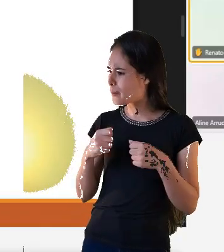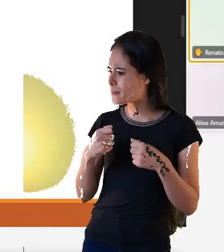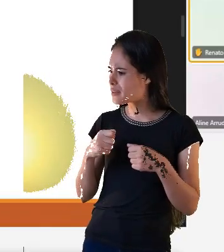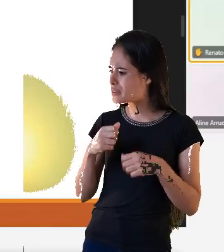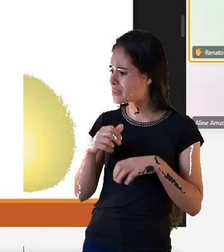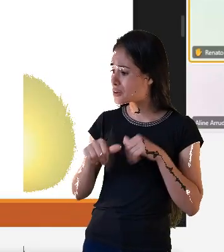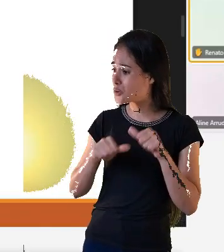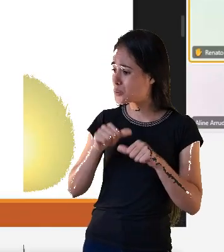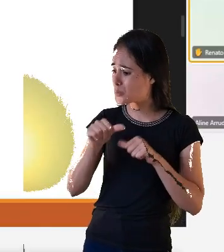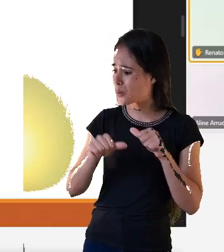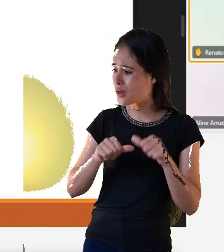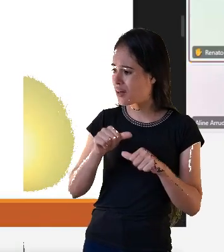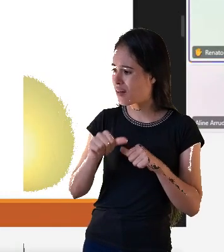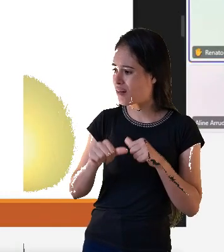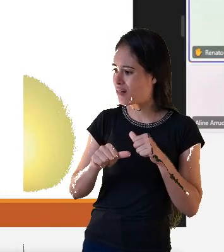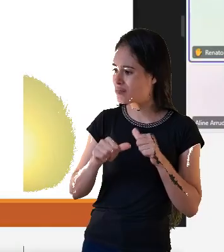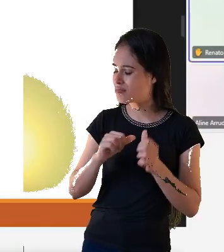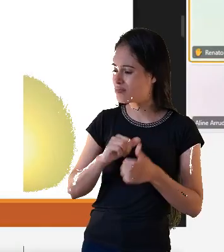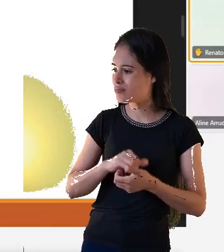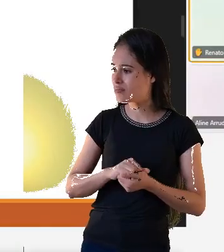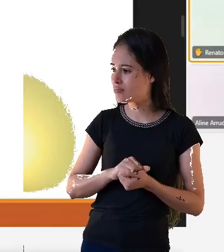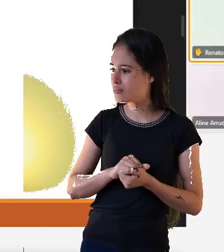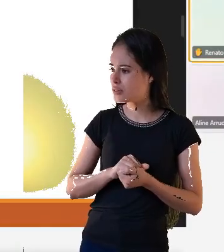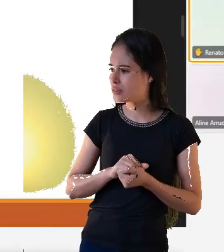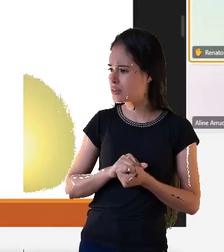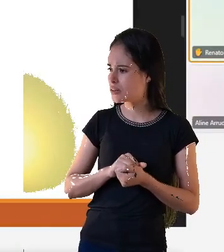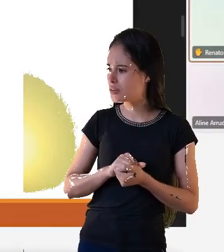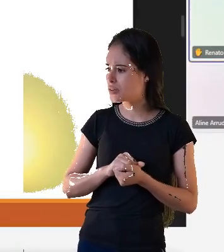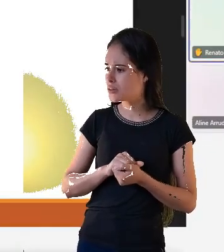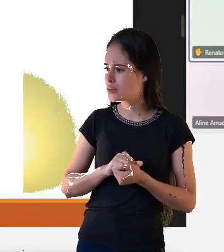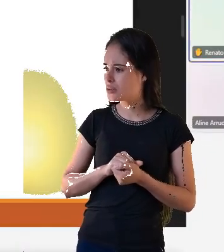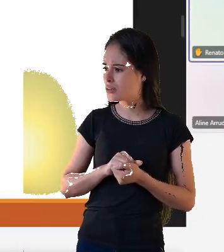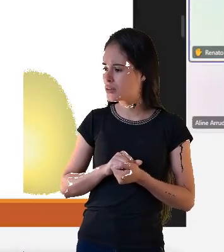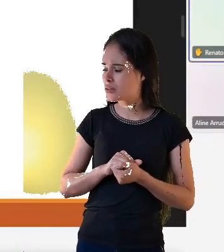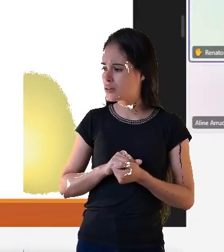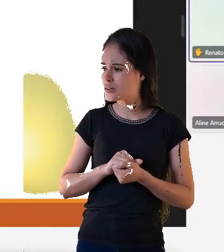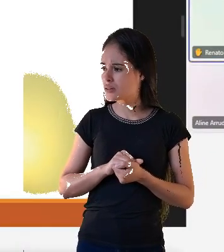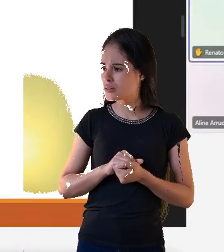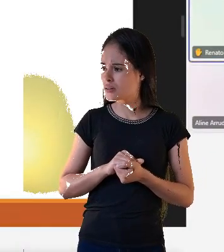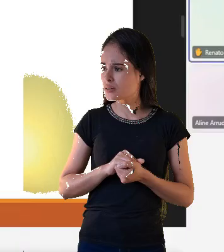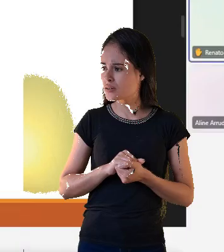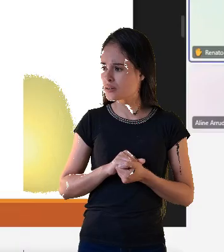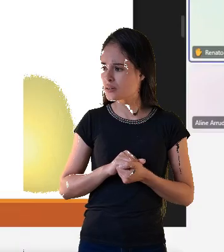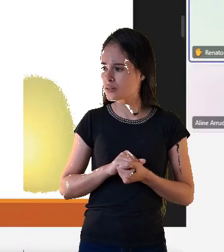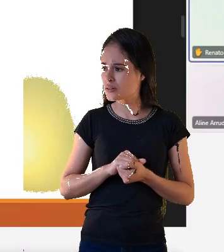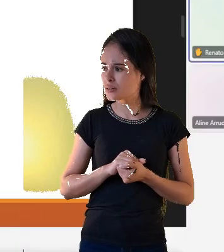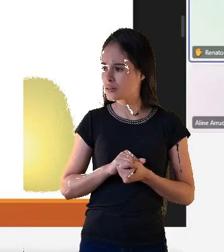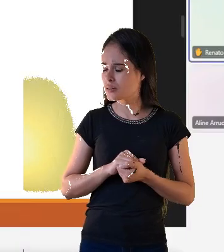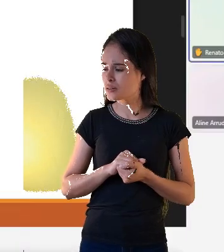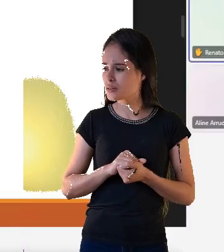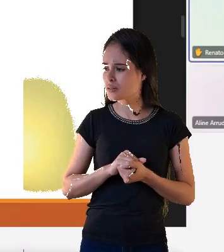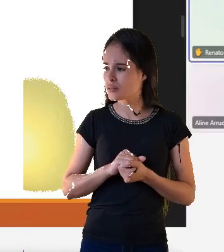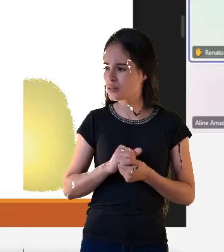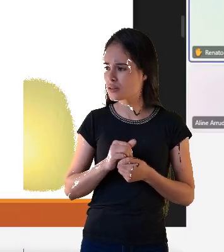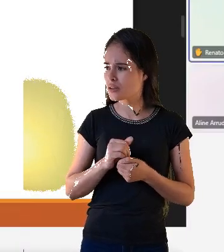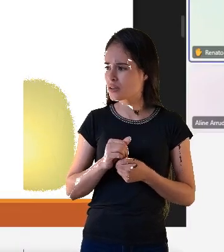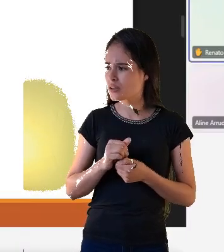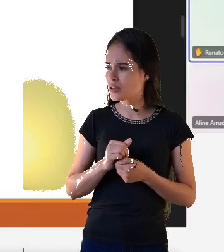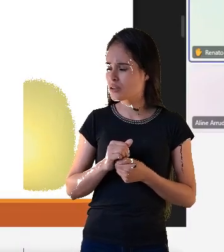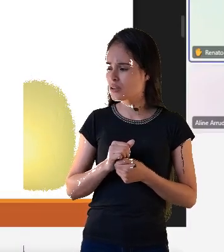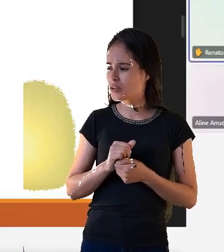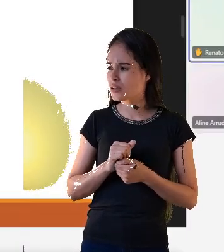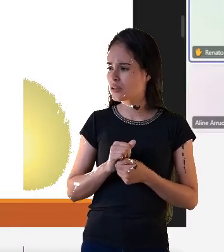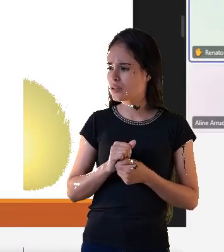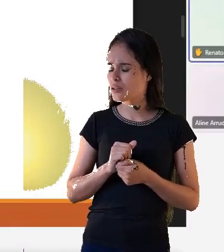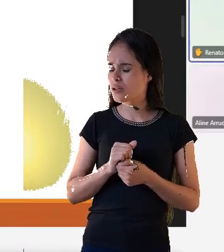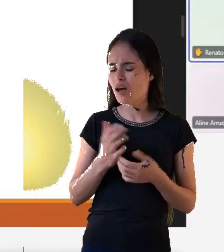8 minutos Uhum. e... Oi? Então, Amanda, eu acho que a gente vai ter que fazer uma transição de sala, porque a